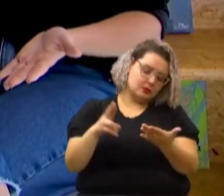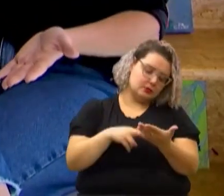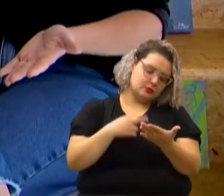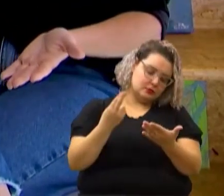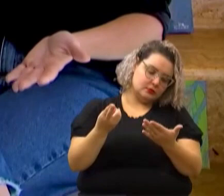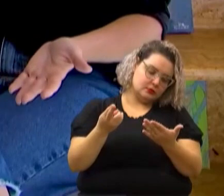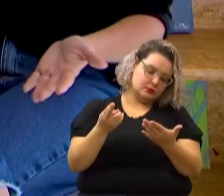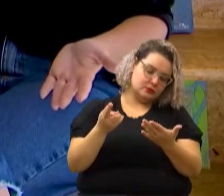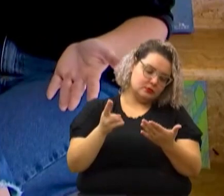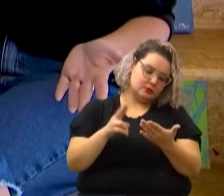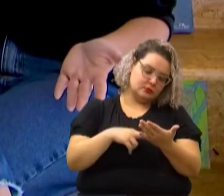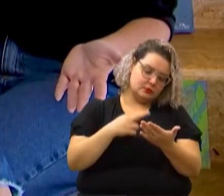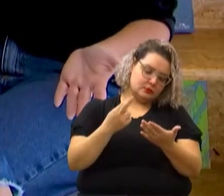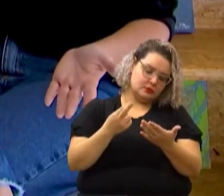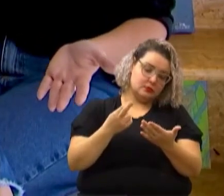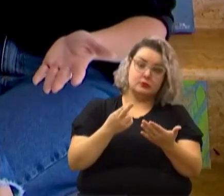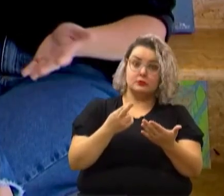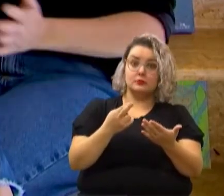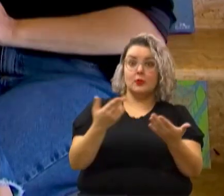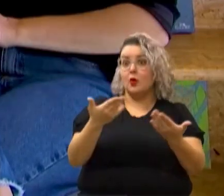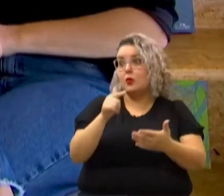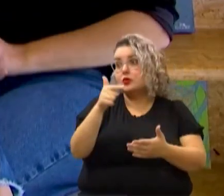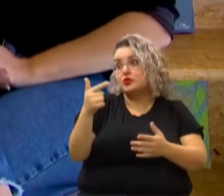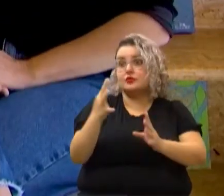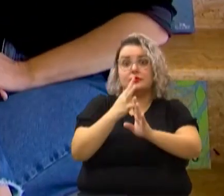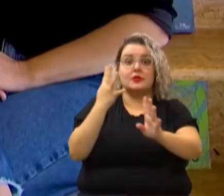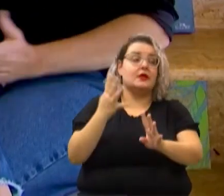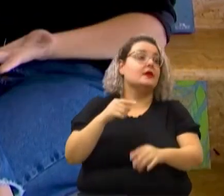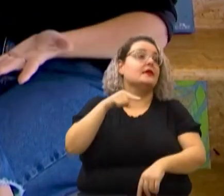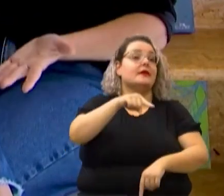Hoje não tem mais revistas das Esperança